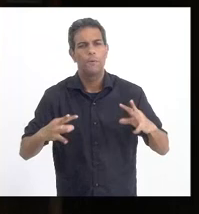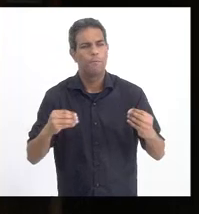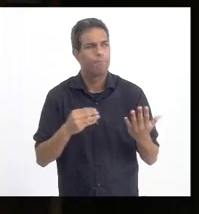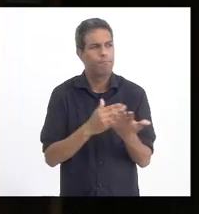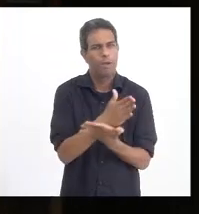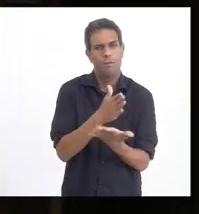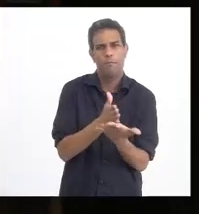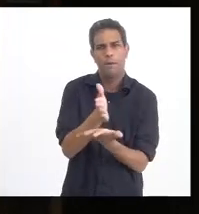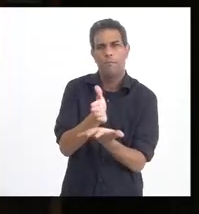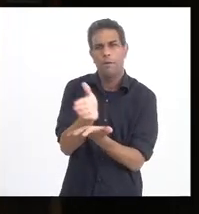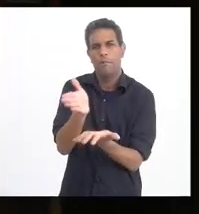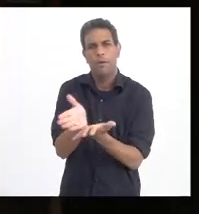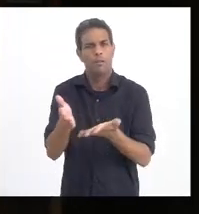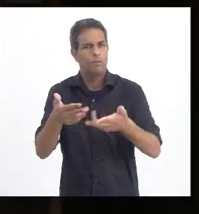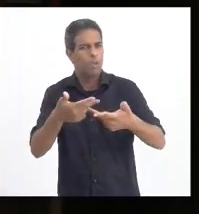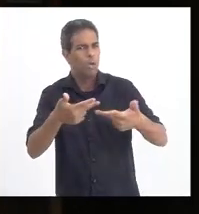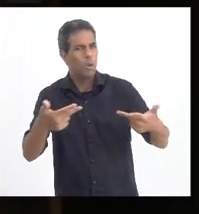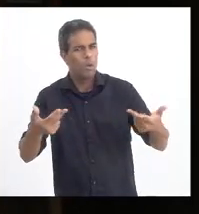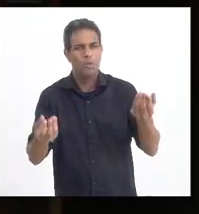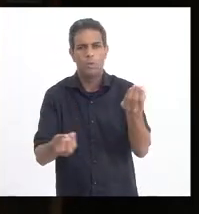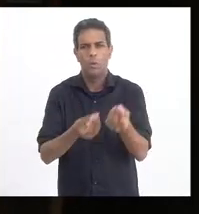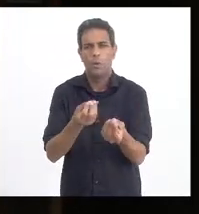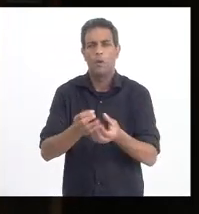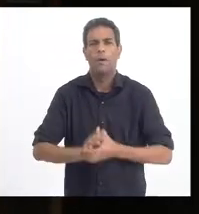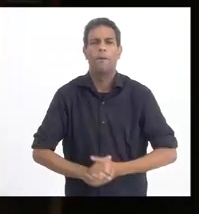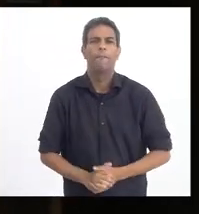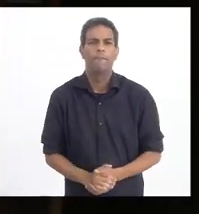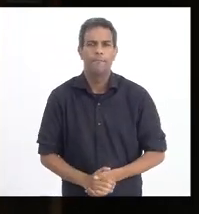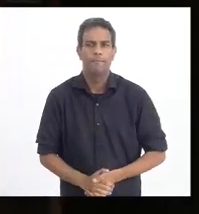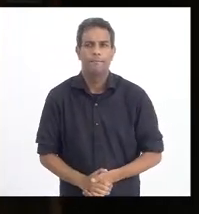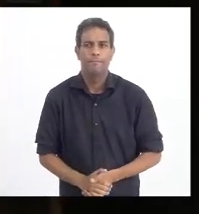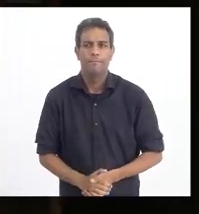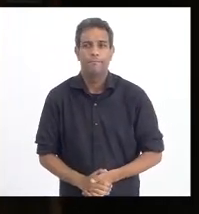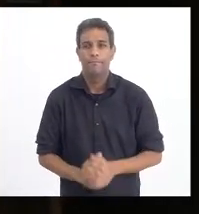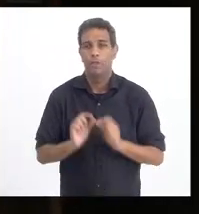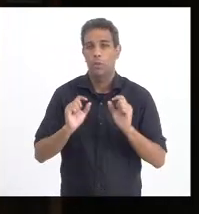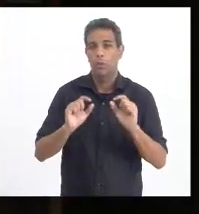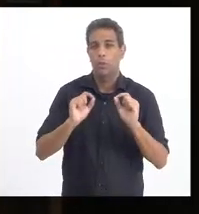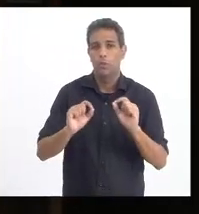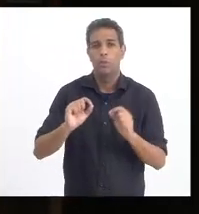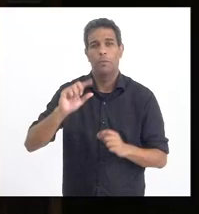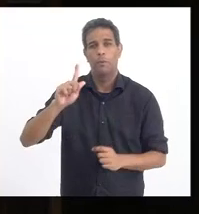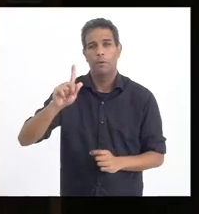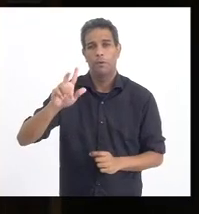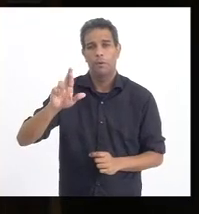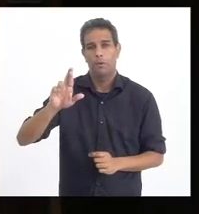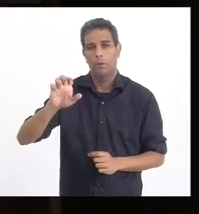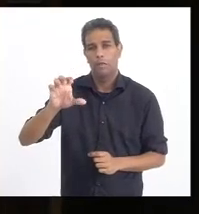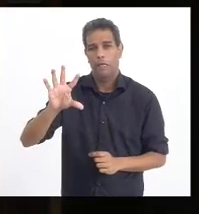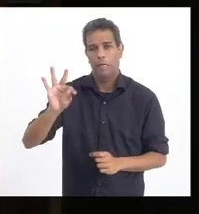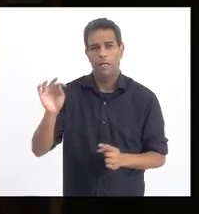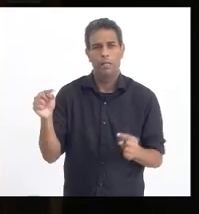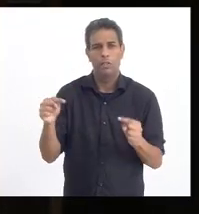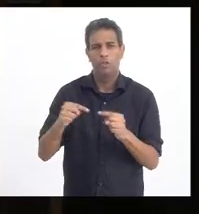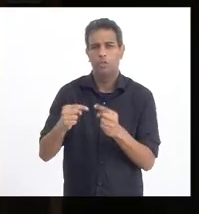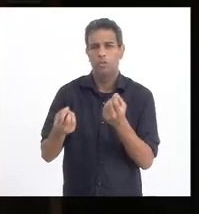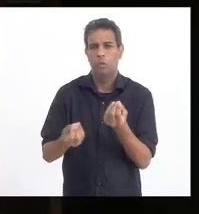cenário de recuperação fiscal é a questão da Grete especificamente